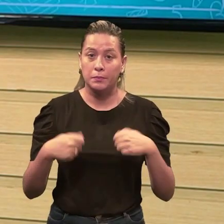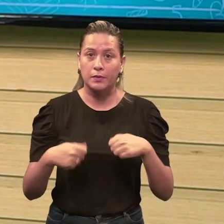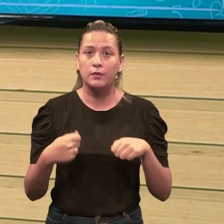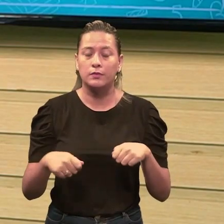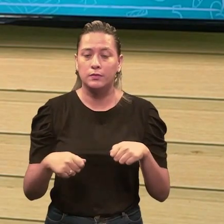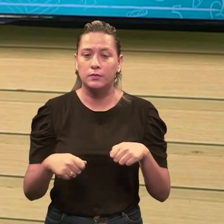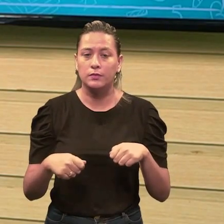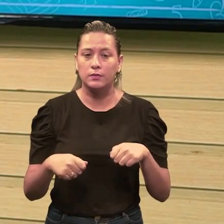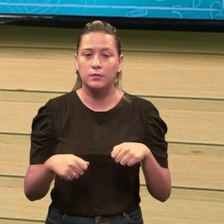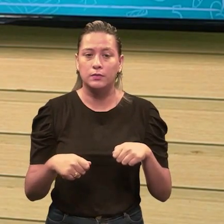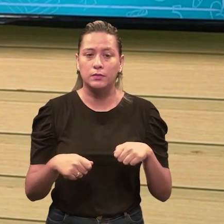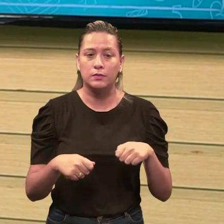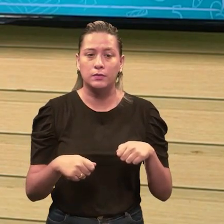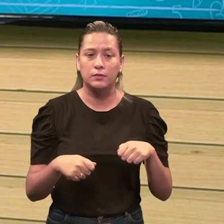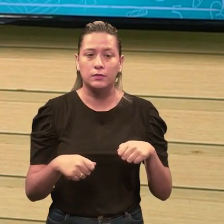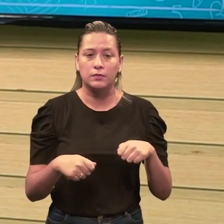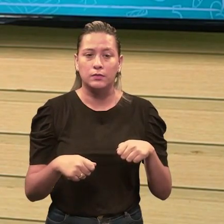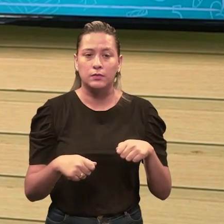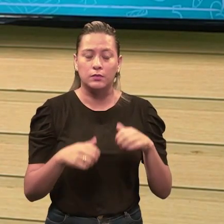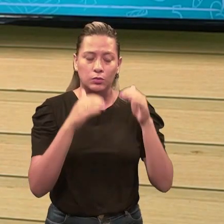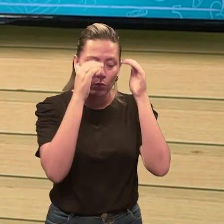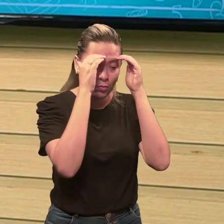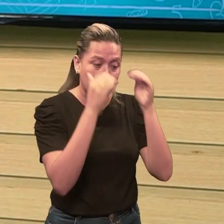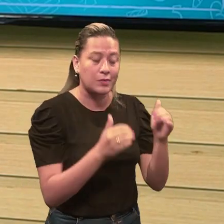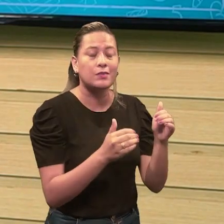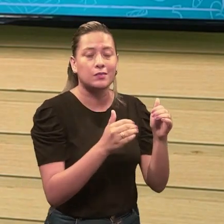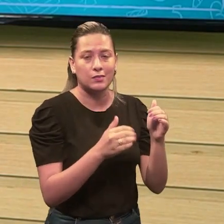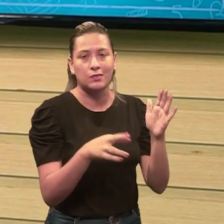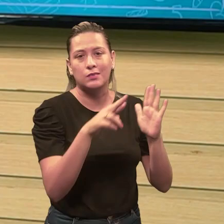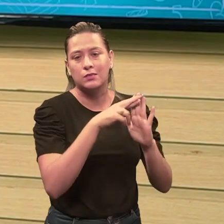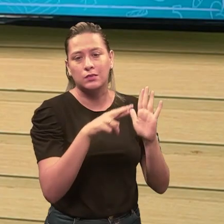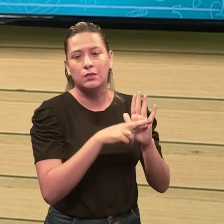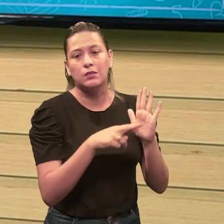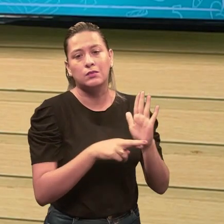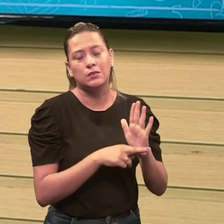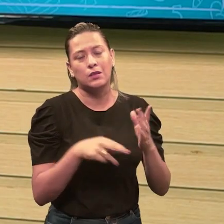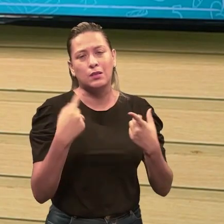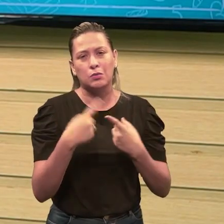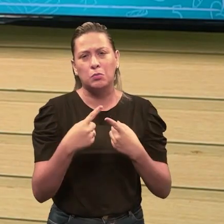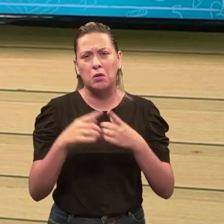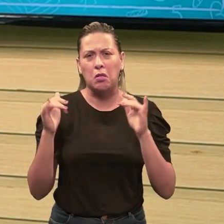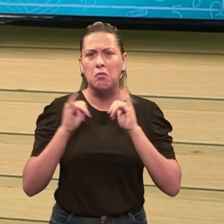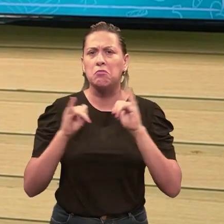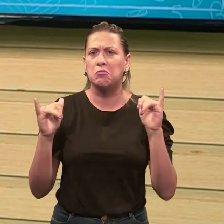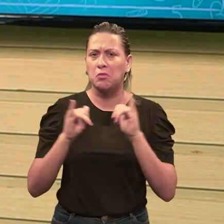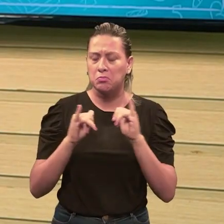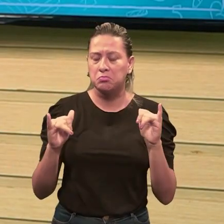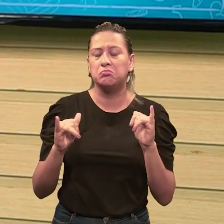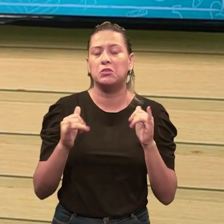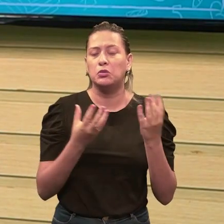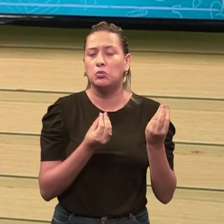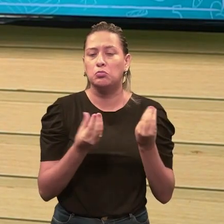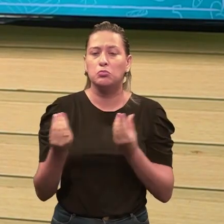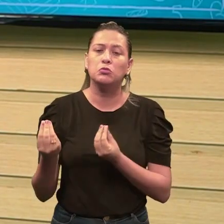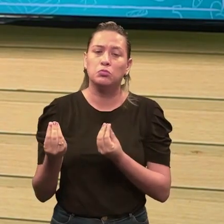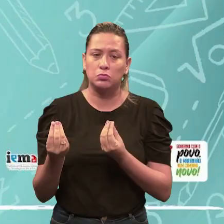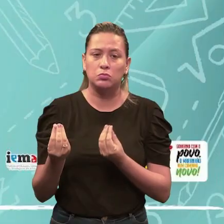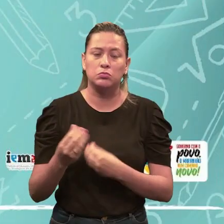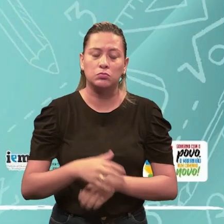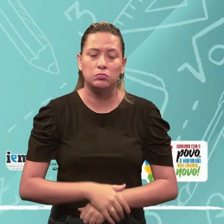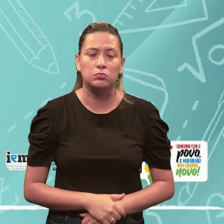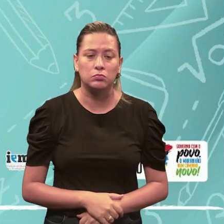essas NBS, porque é muita informação de letras, de dados, de forma, de desenhos,